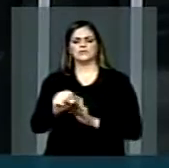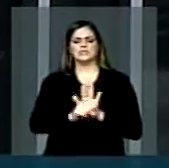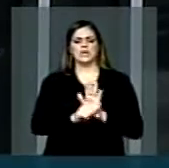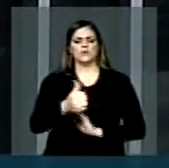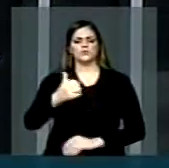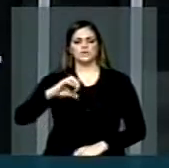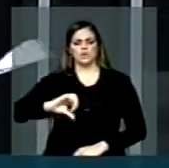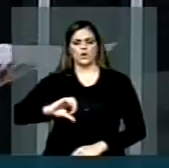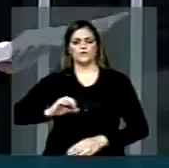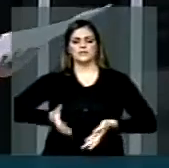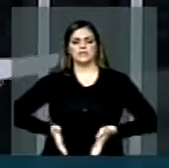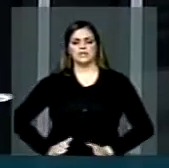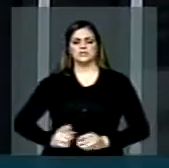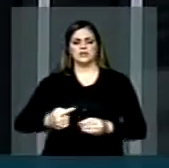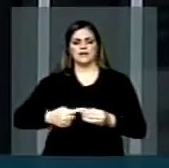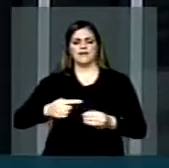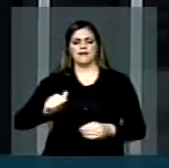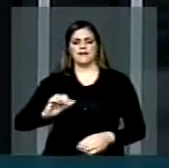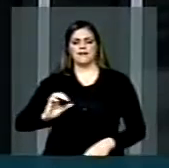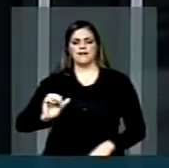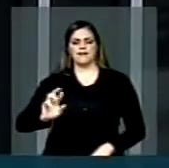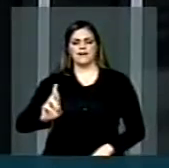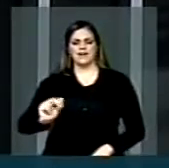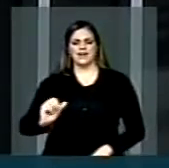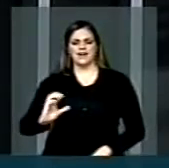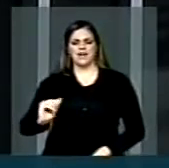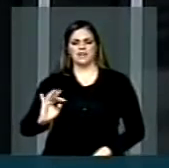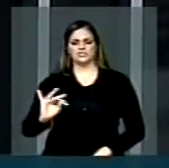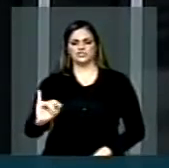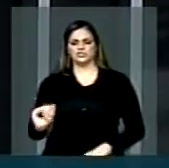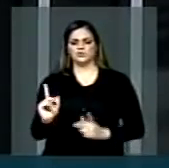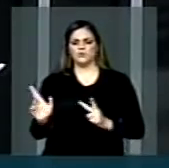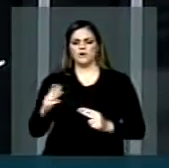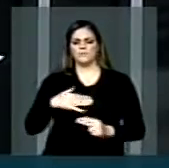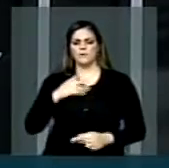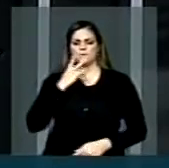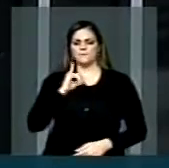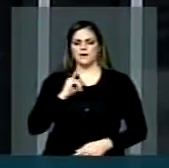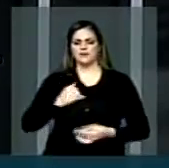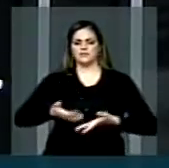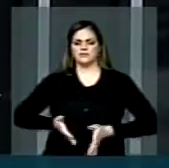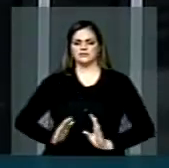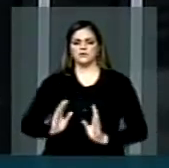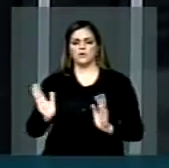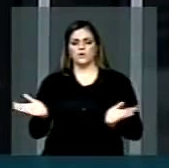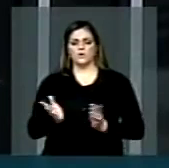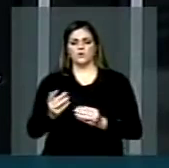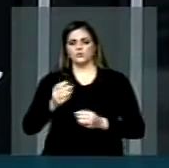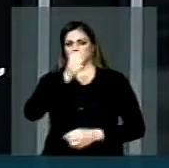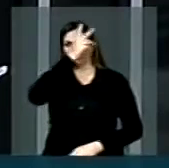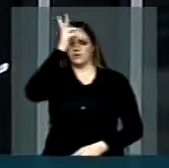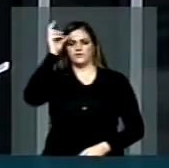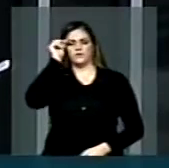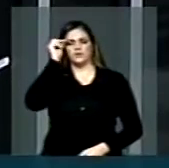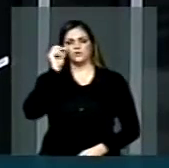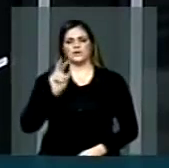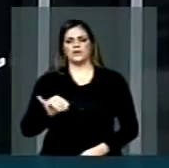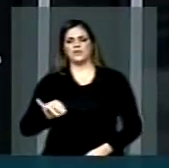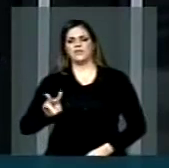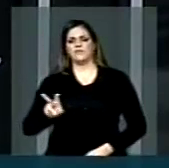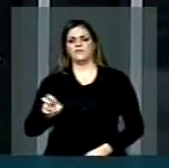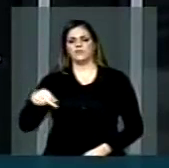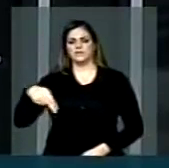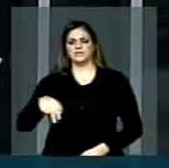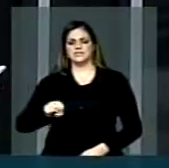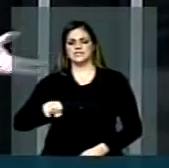XIX. Nascido em Aracati, terra do meu saudoso pai, terra hoje tão bem administrada pelo nosso companheiro prefeito Ivan